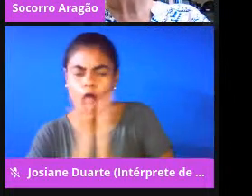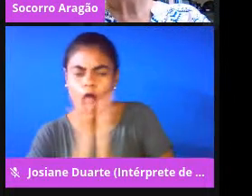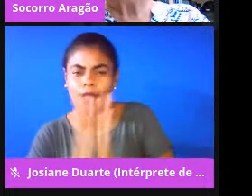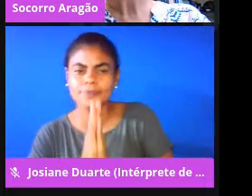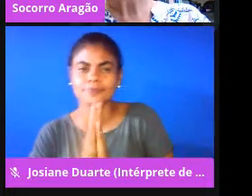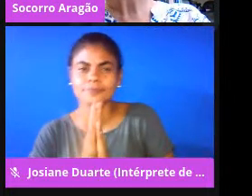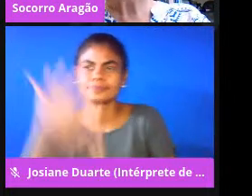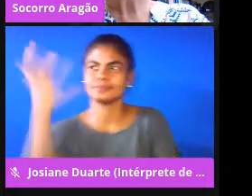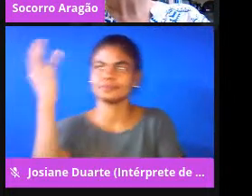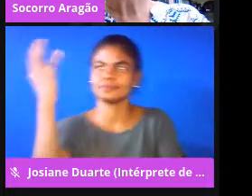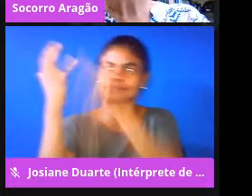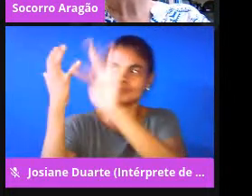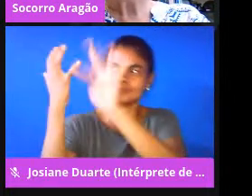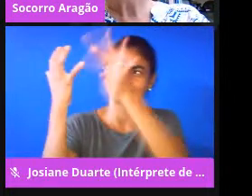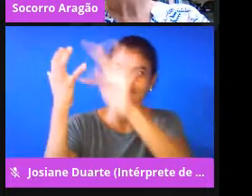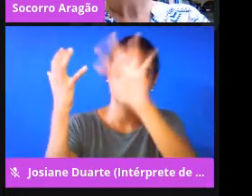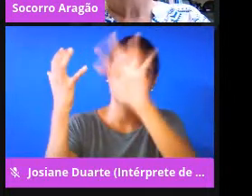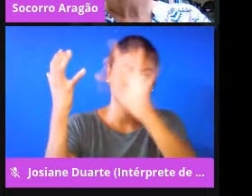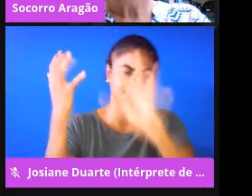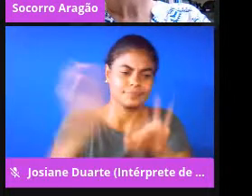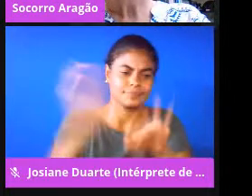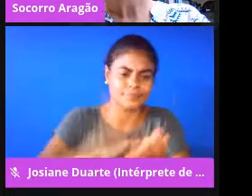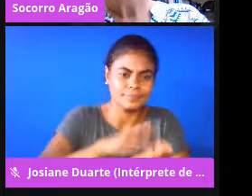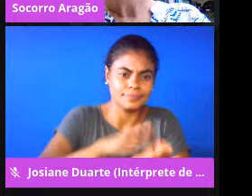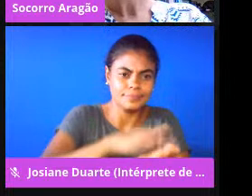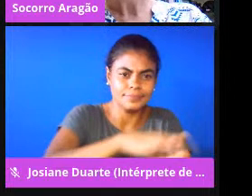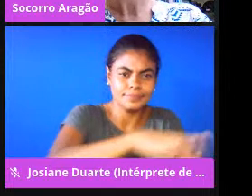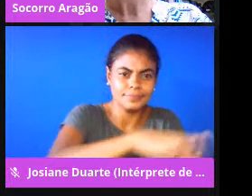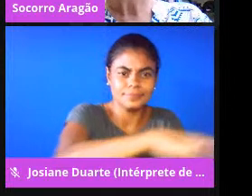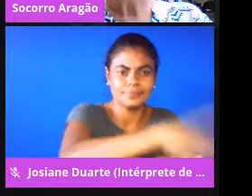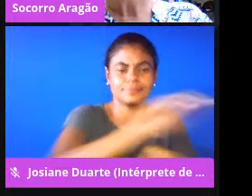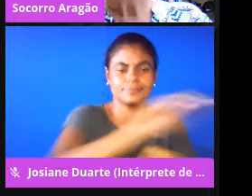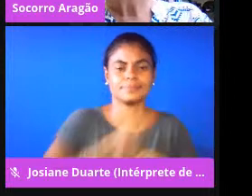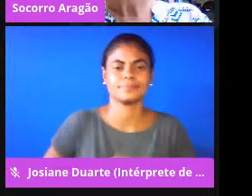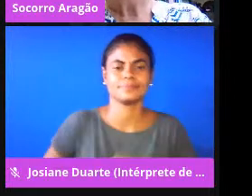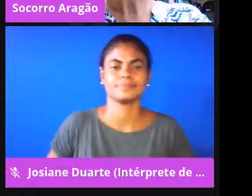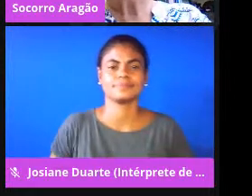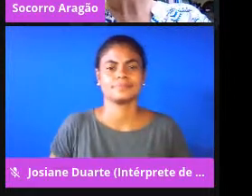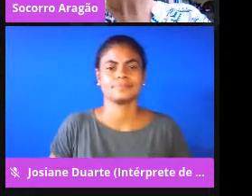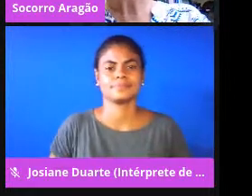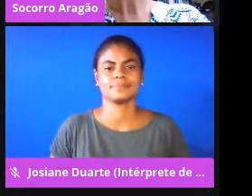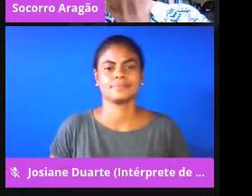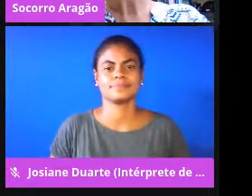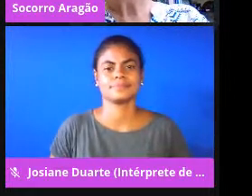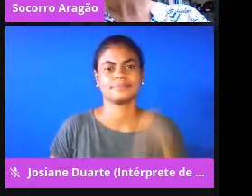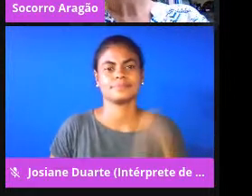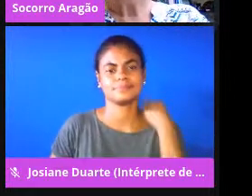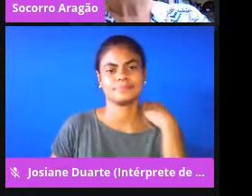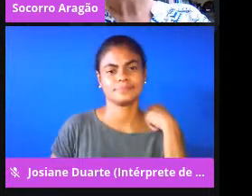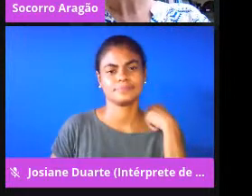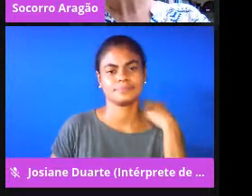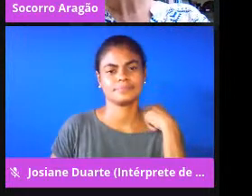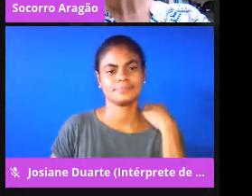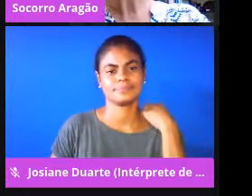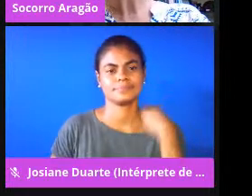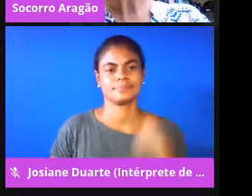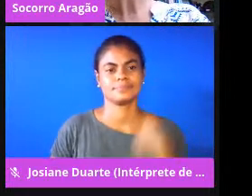cruzados sobre as pegadas deixadas por ele no percorrido. Fabiano curou no rastro a bicheira da novilha